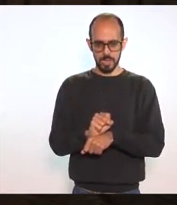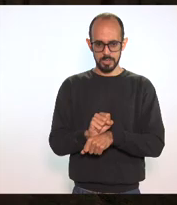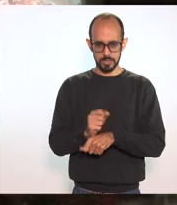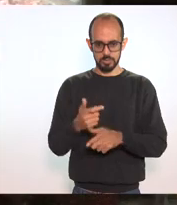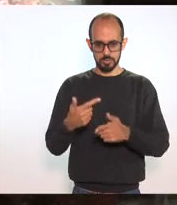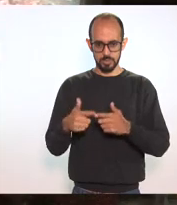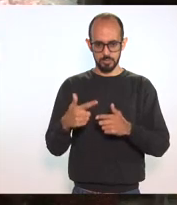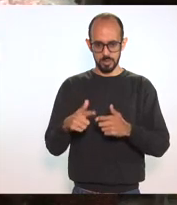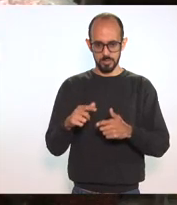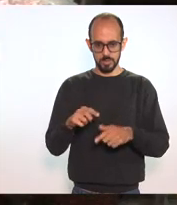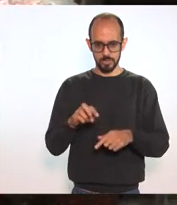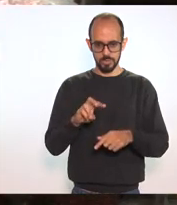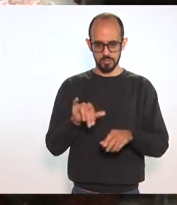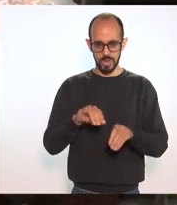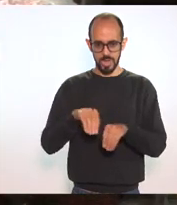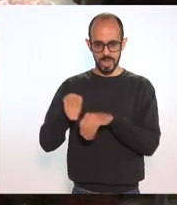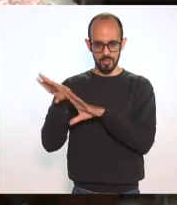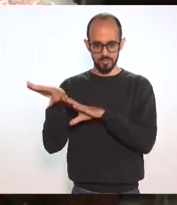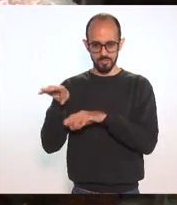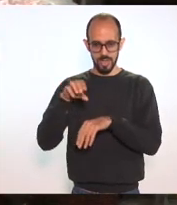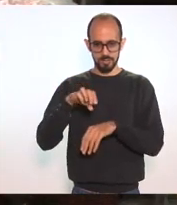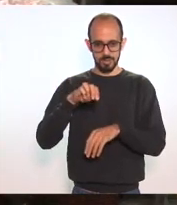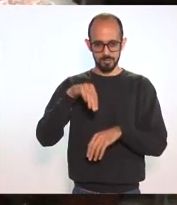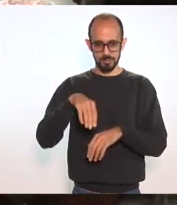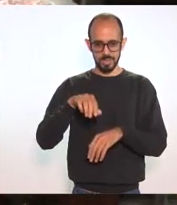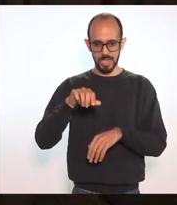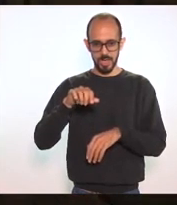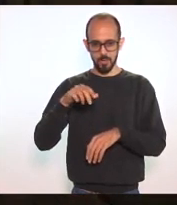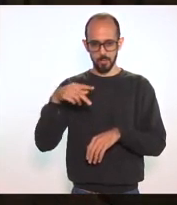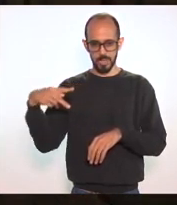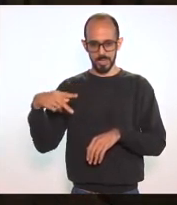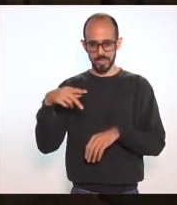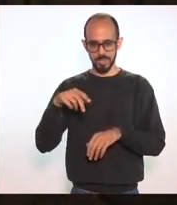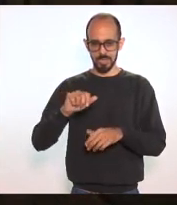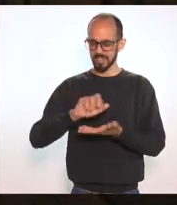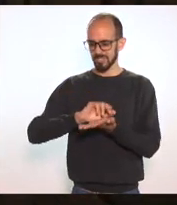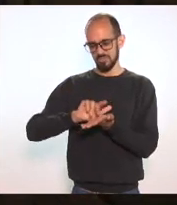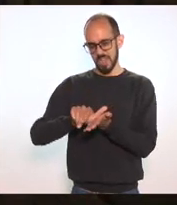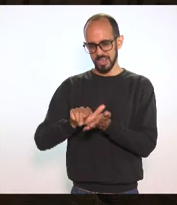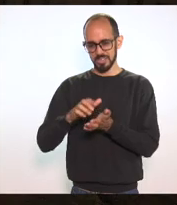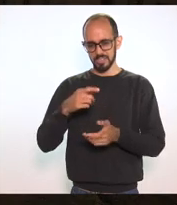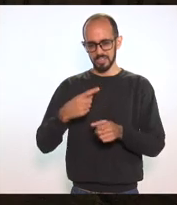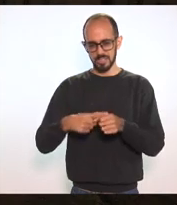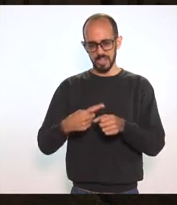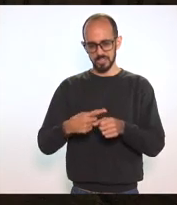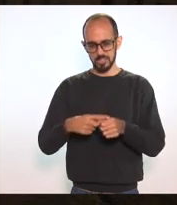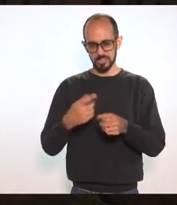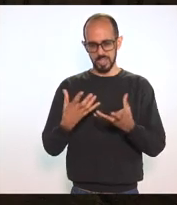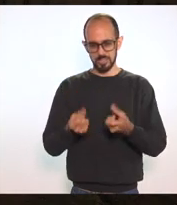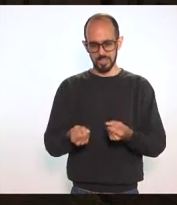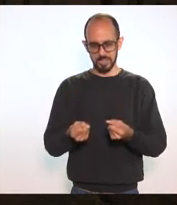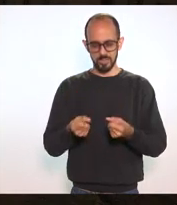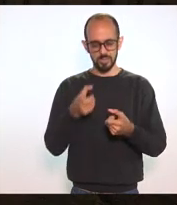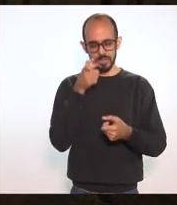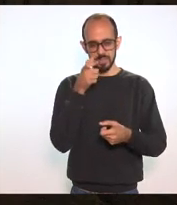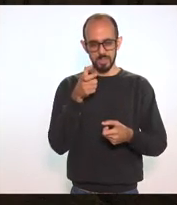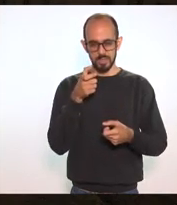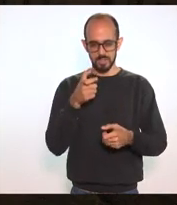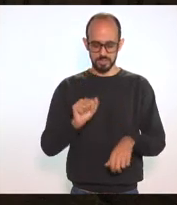Vamos levar para Miguel Pereira, Pati, Japeri, Paracambi, muitas cidades, senhor presidente, já colocaram Mendes o seu interesse